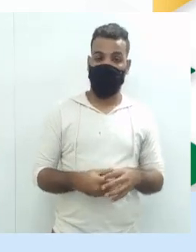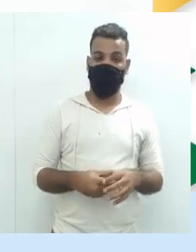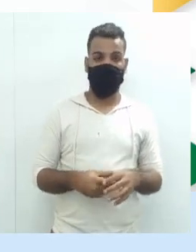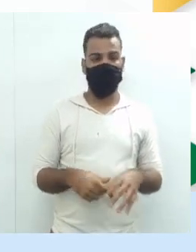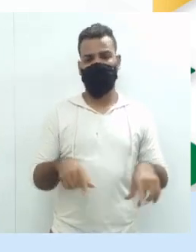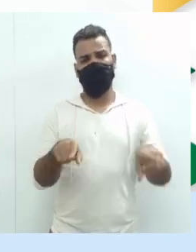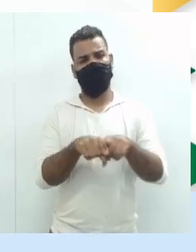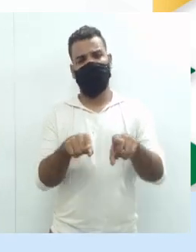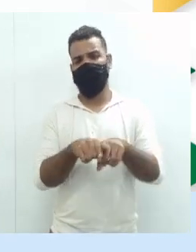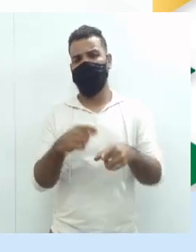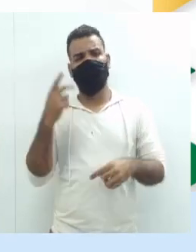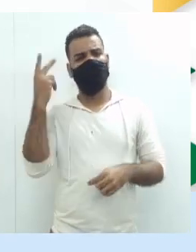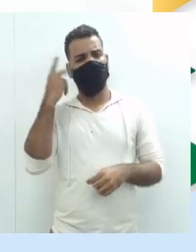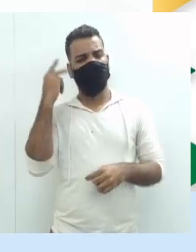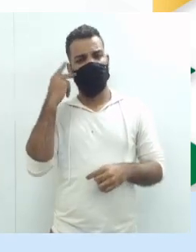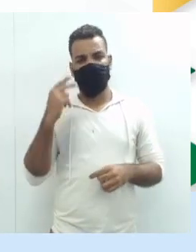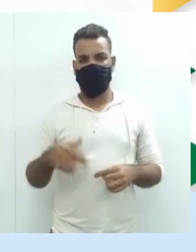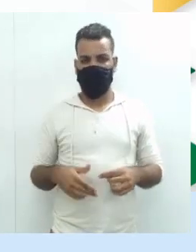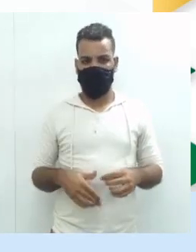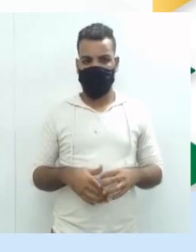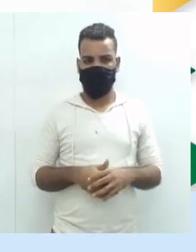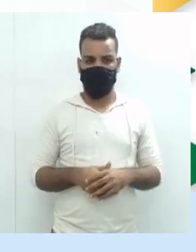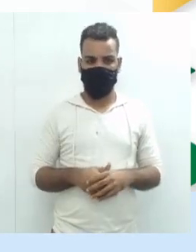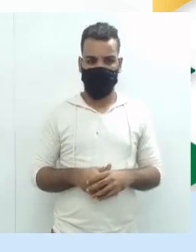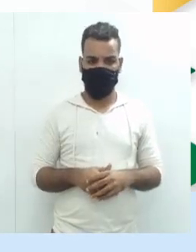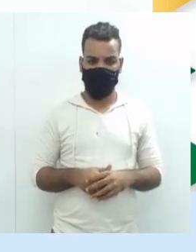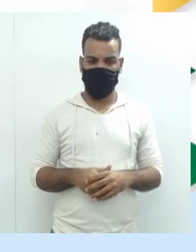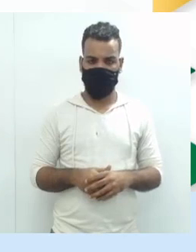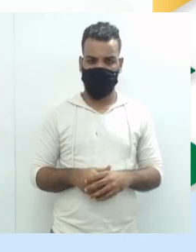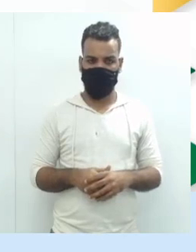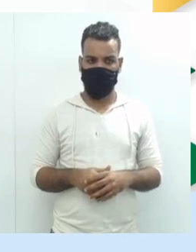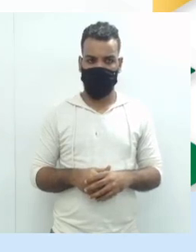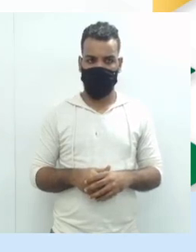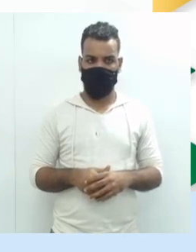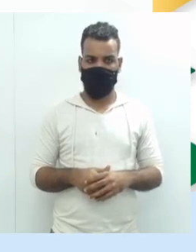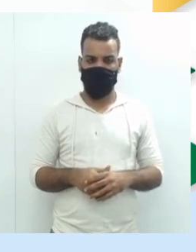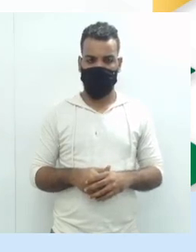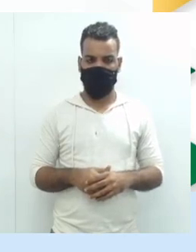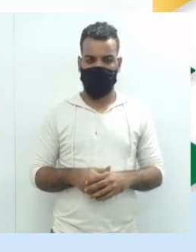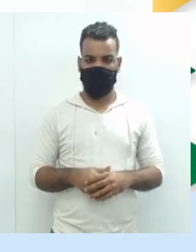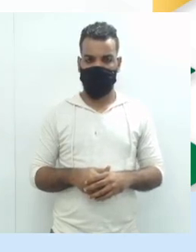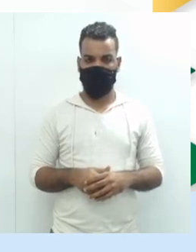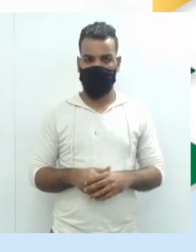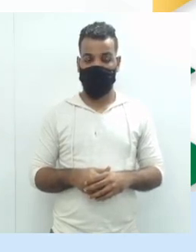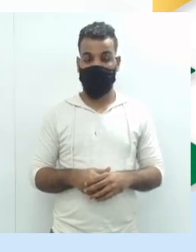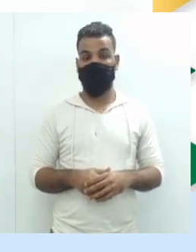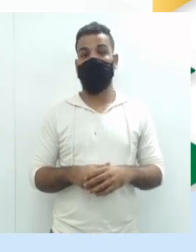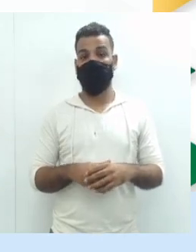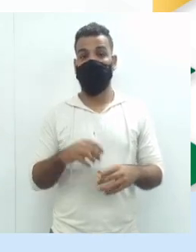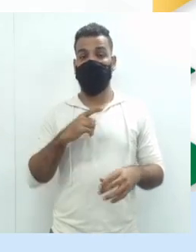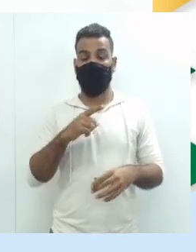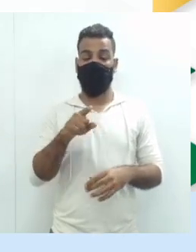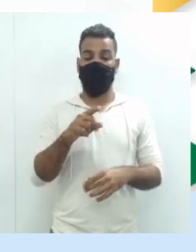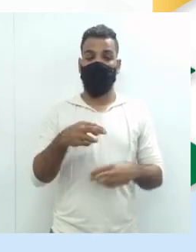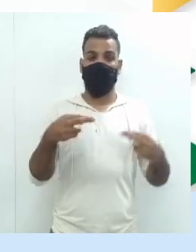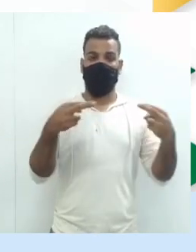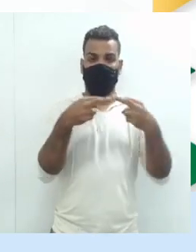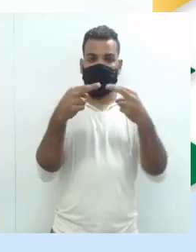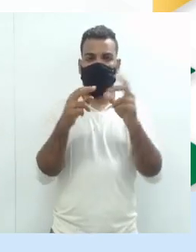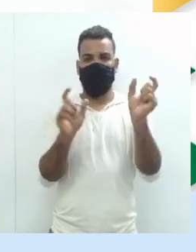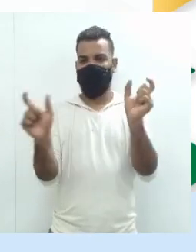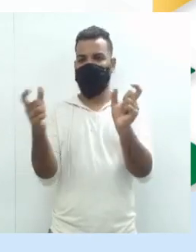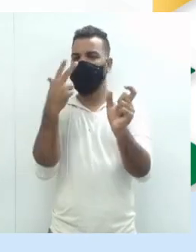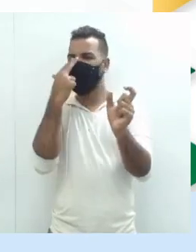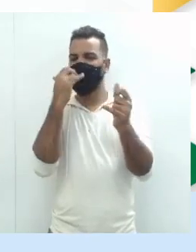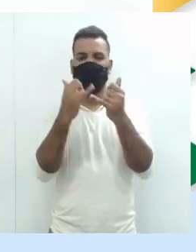também nesse tipo de texto. Outra característica são os usos de rimas, neologismos, né?